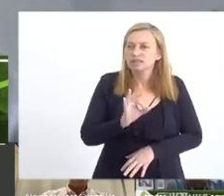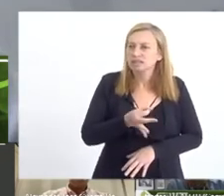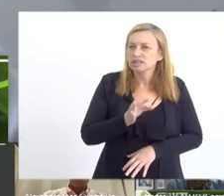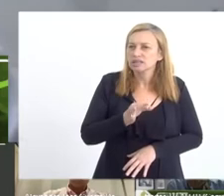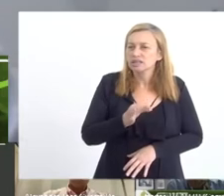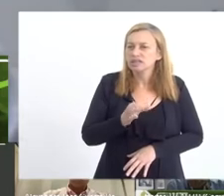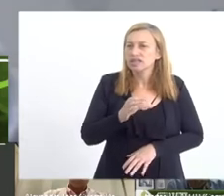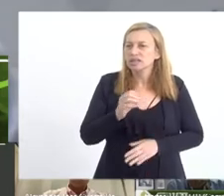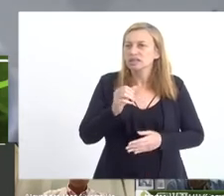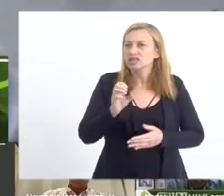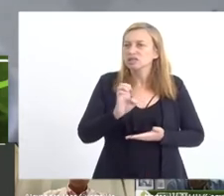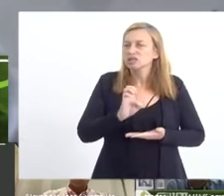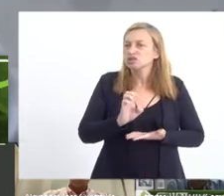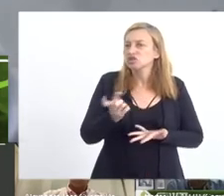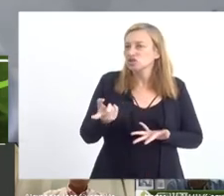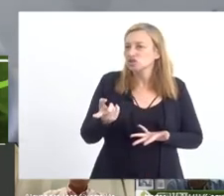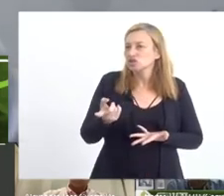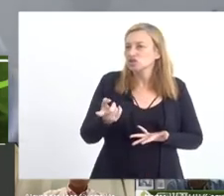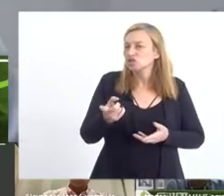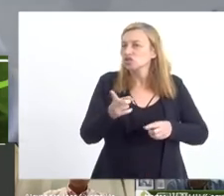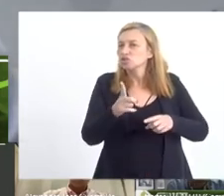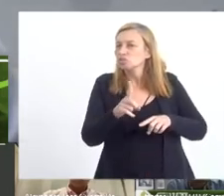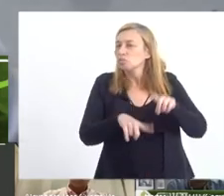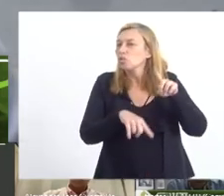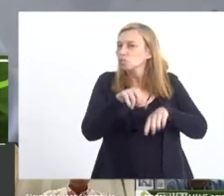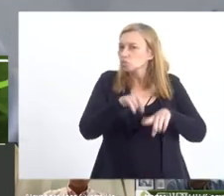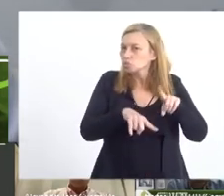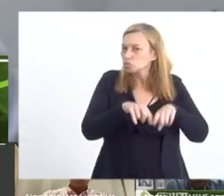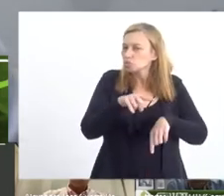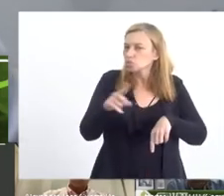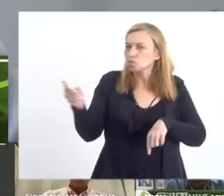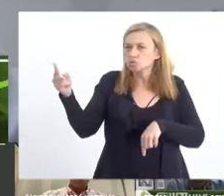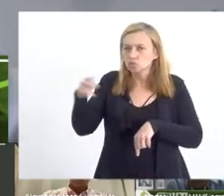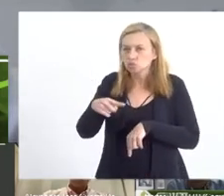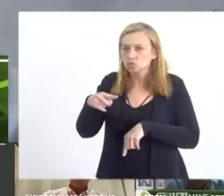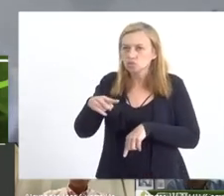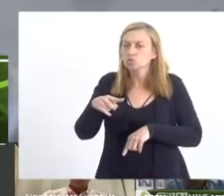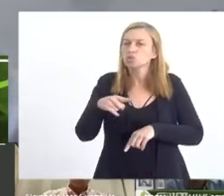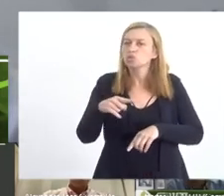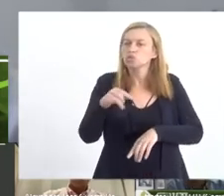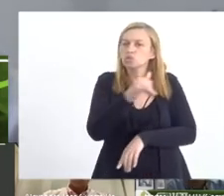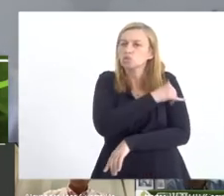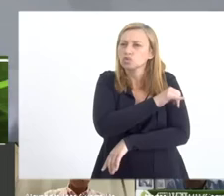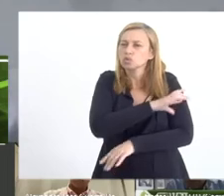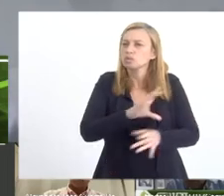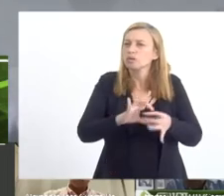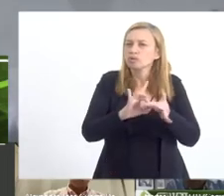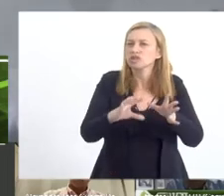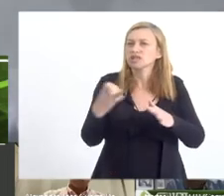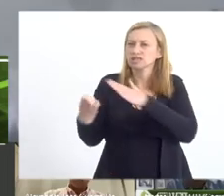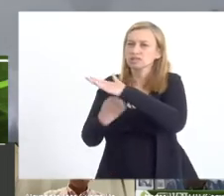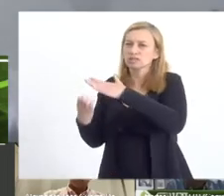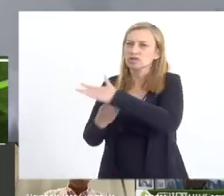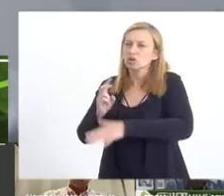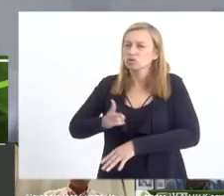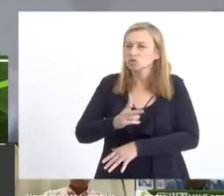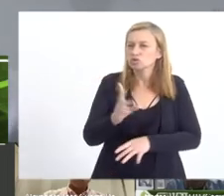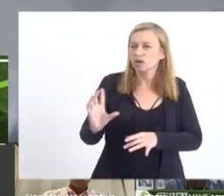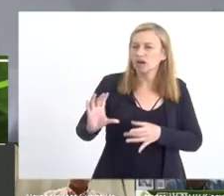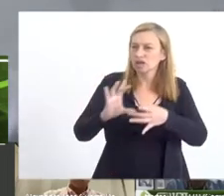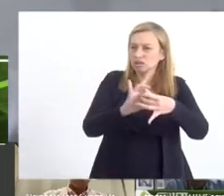da carga, fortes volumes de carga, que permitiram essas empresas manter as